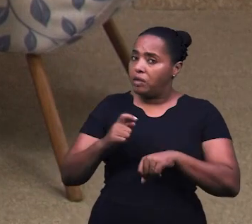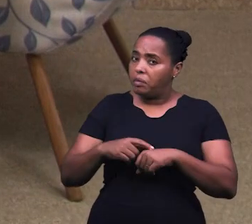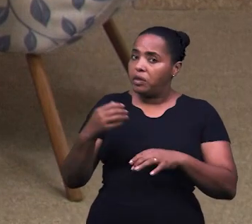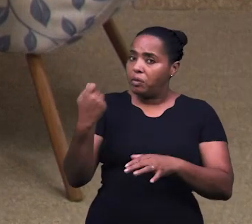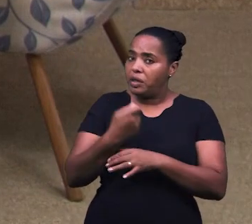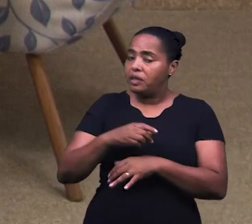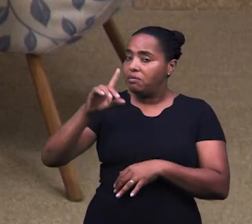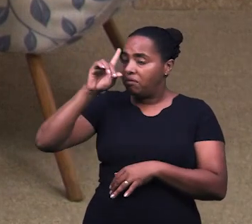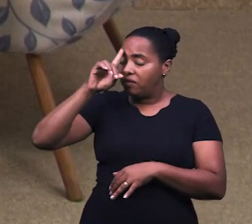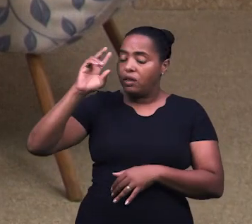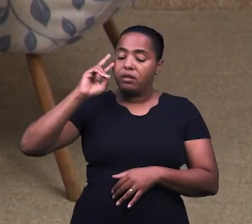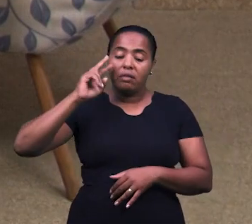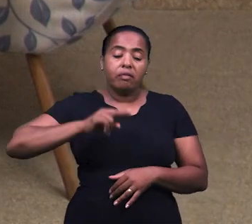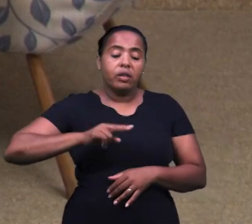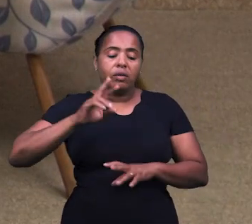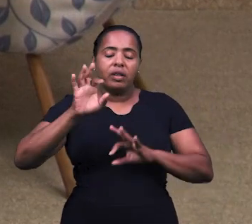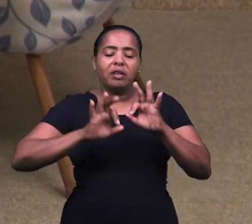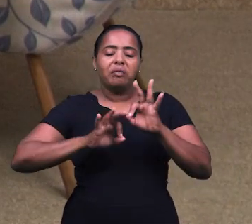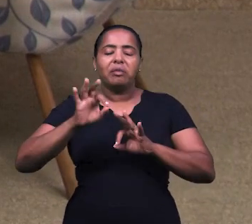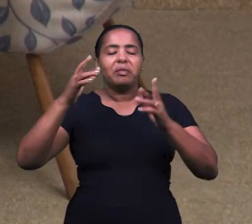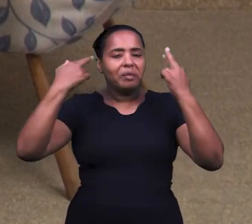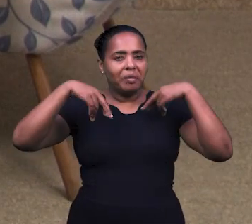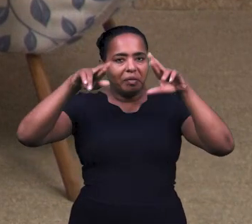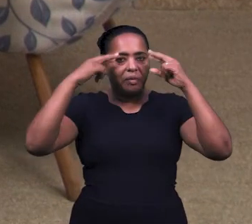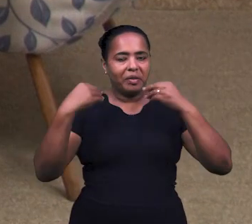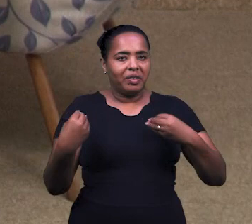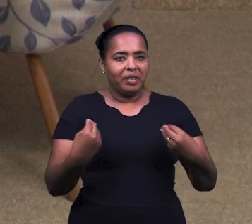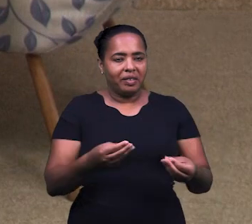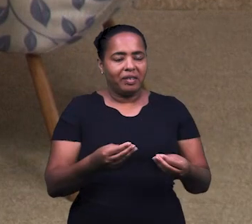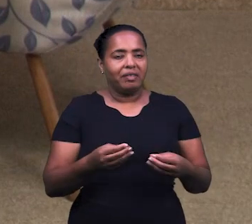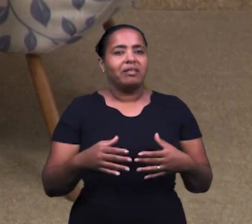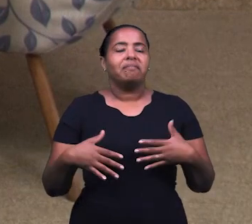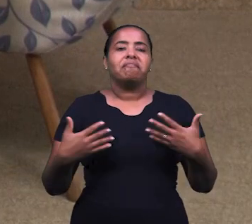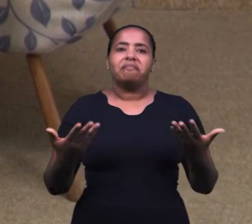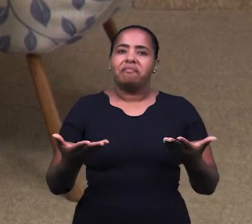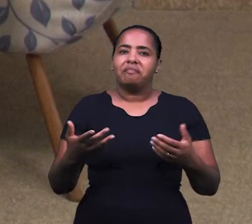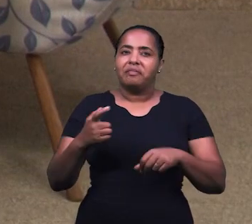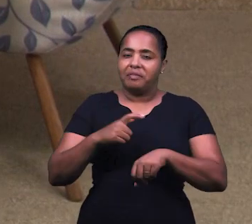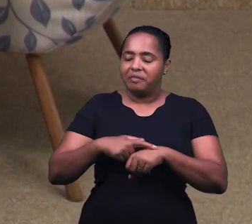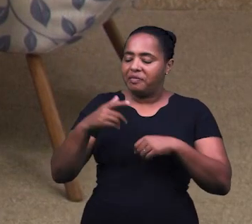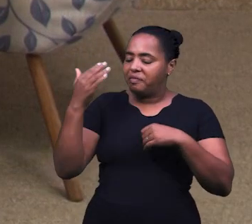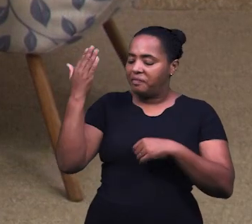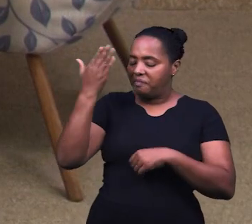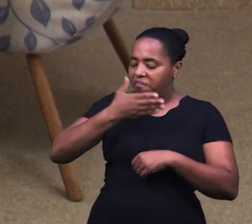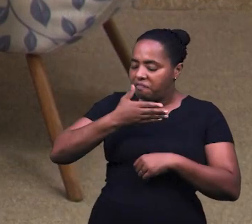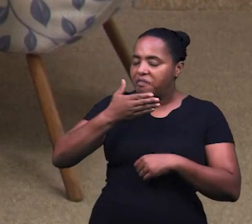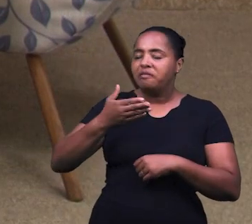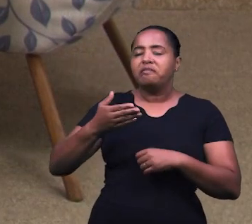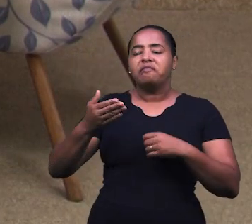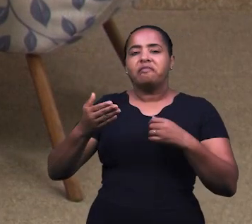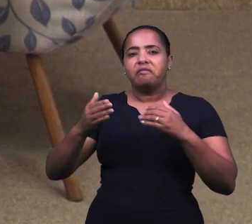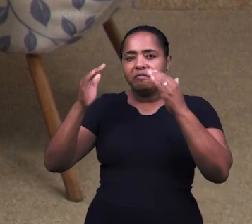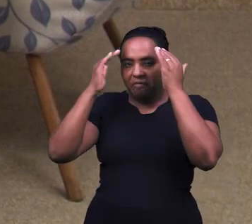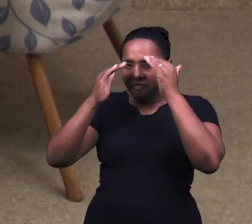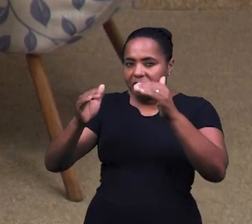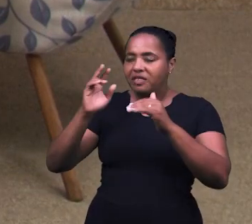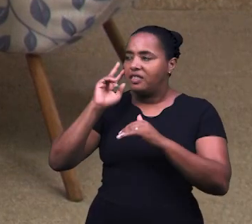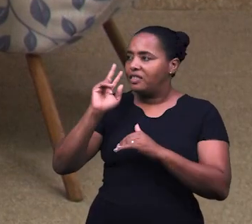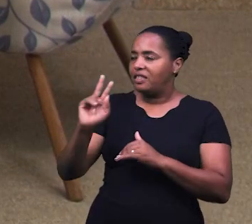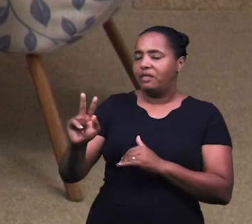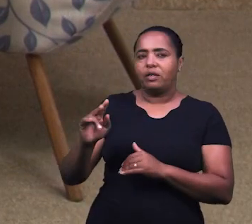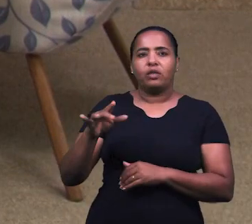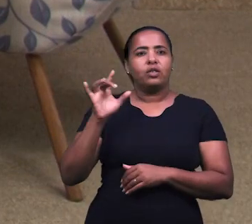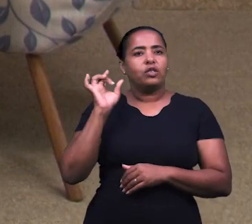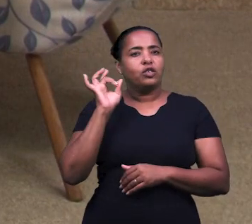foi obediente, o que Deus fez? Preparou para ele o cordeiro. Então, naquele momento, na sua obediência, ele enxergou,